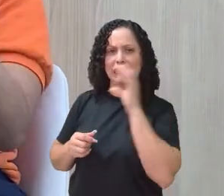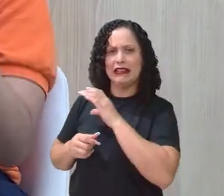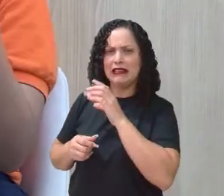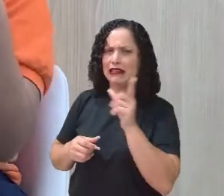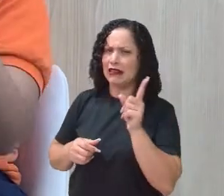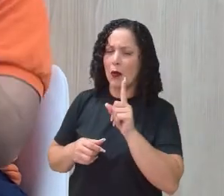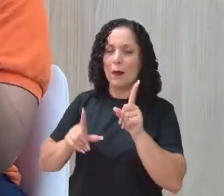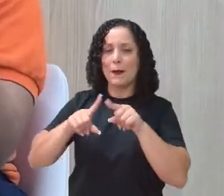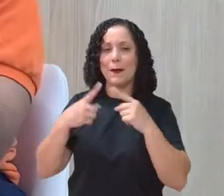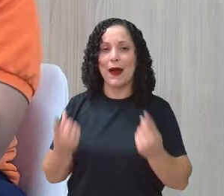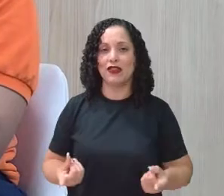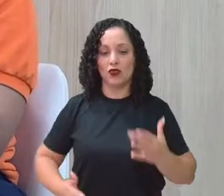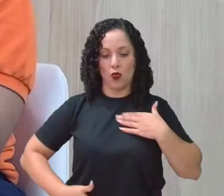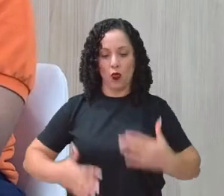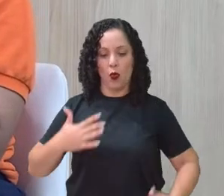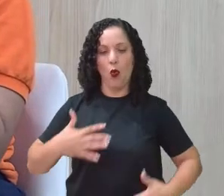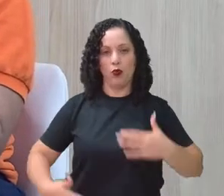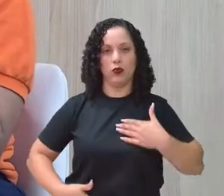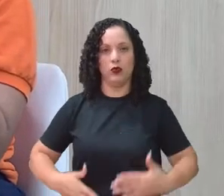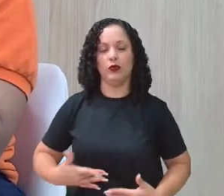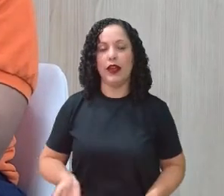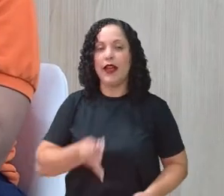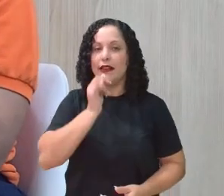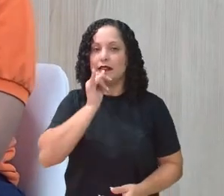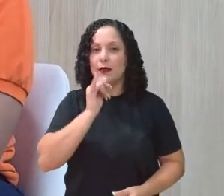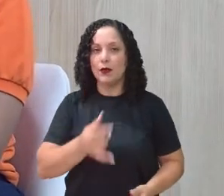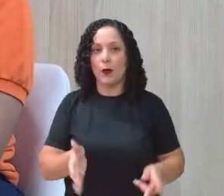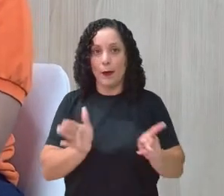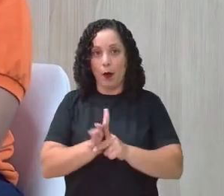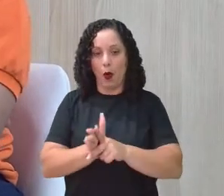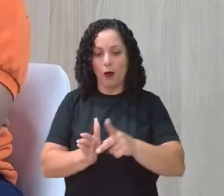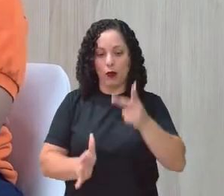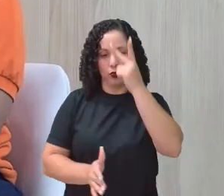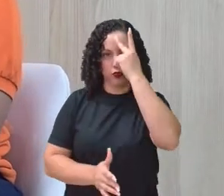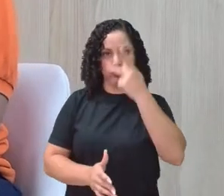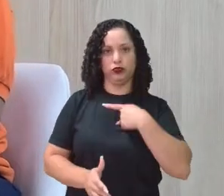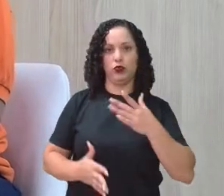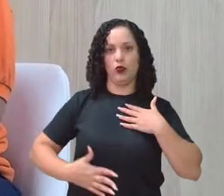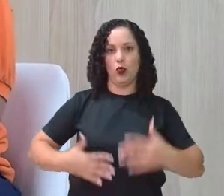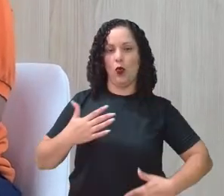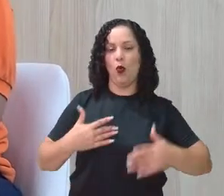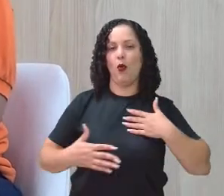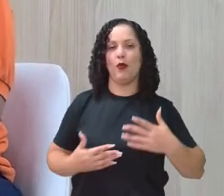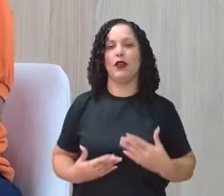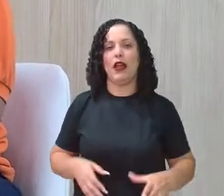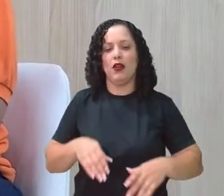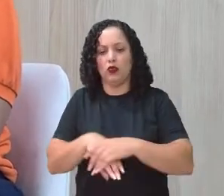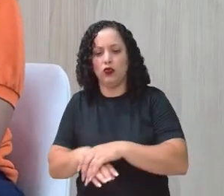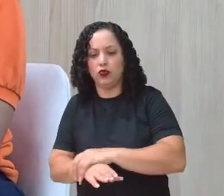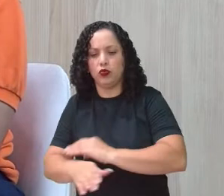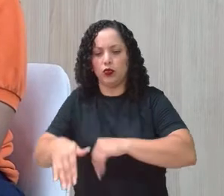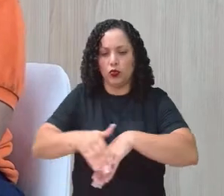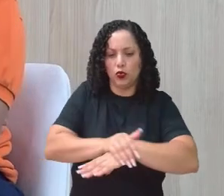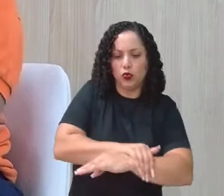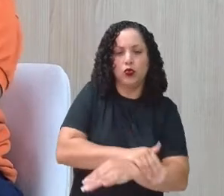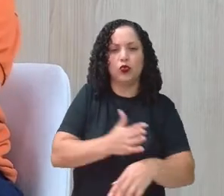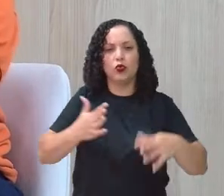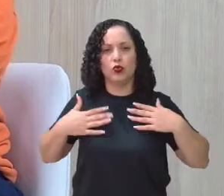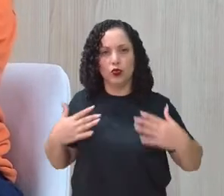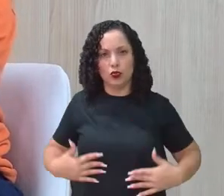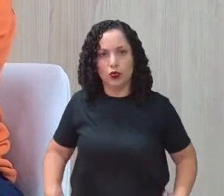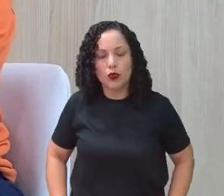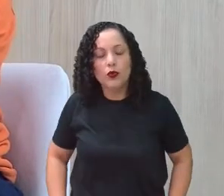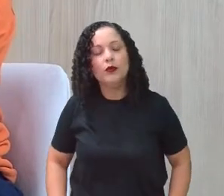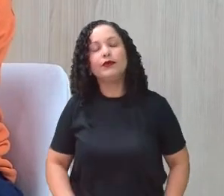a gente coloca cada vez mais roupas, né? Para não perder calor para o ambiente. E é isso que o pai, que muito provavelmente conhece física,